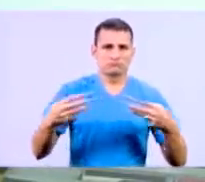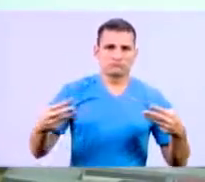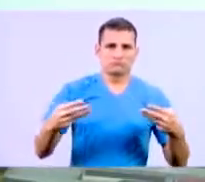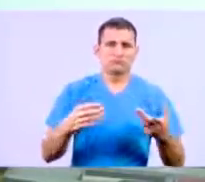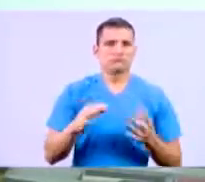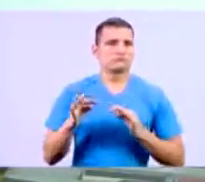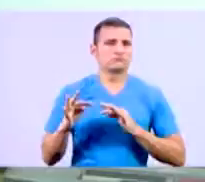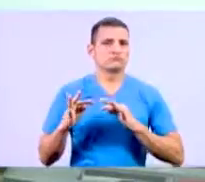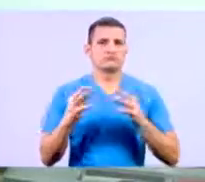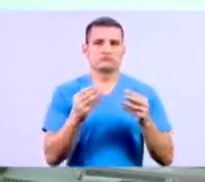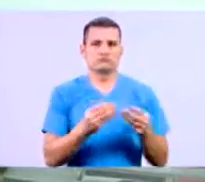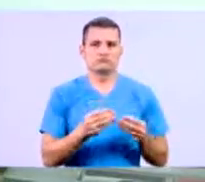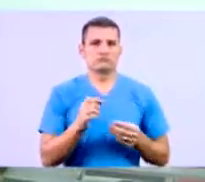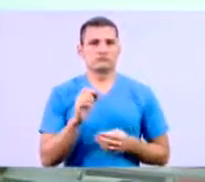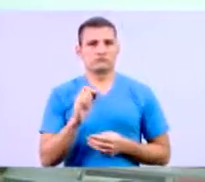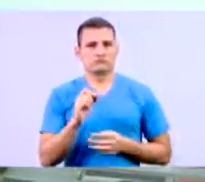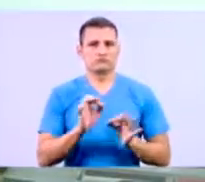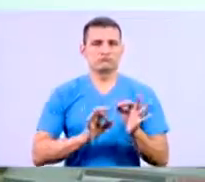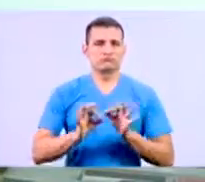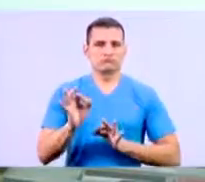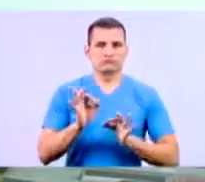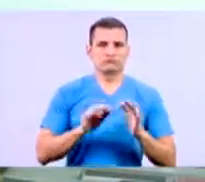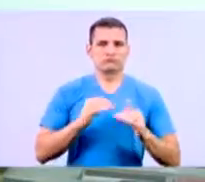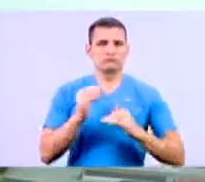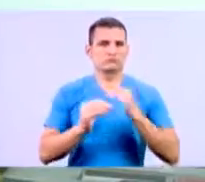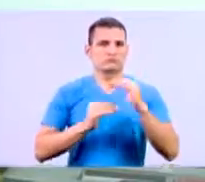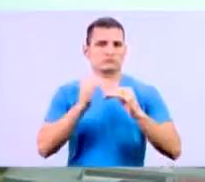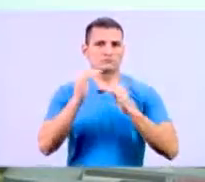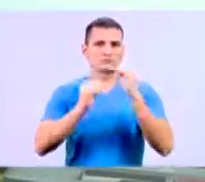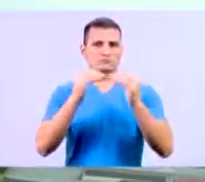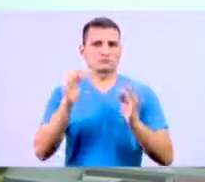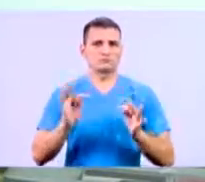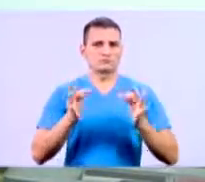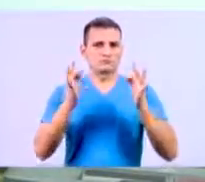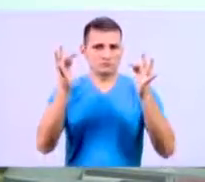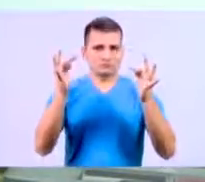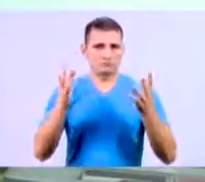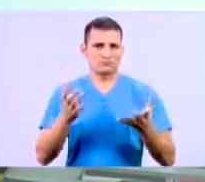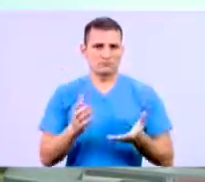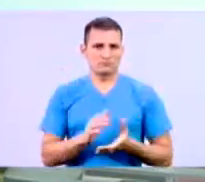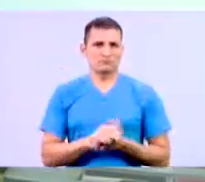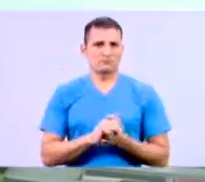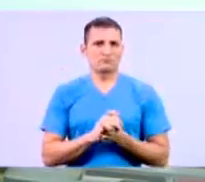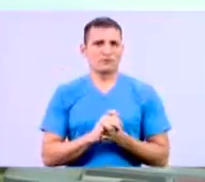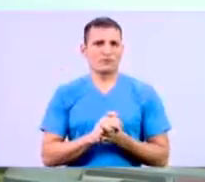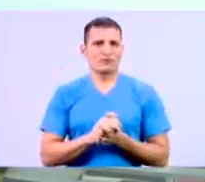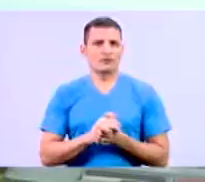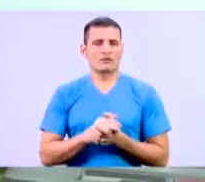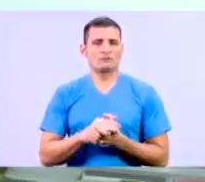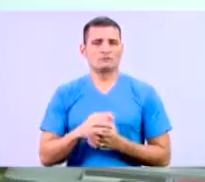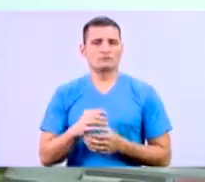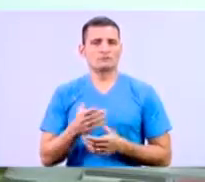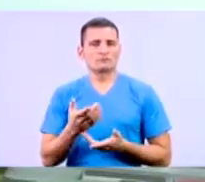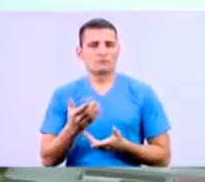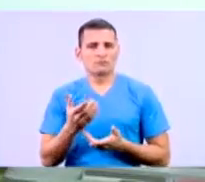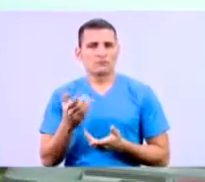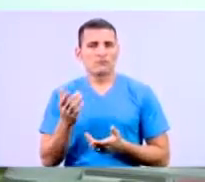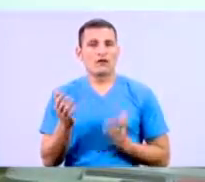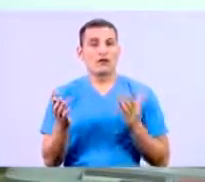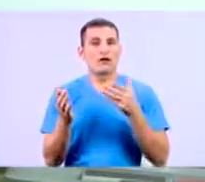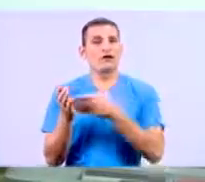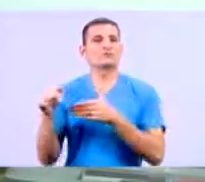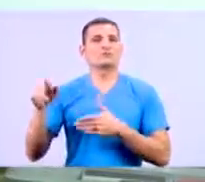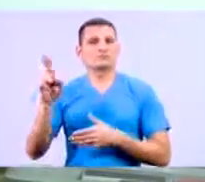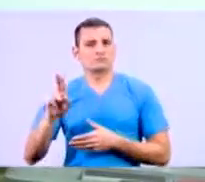para fomentar que sejam desenvolvidas tecnologias que chegam até nós, correto? Que chegam até os usuários com